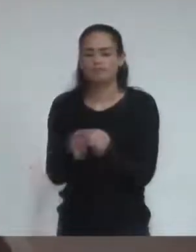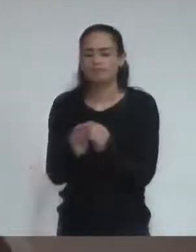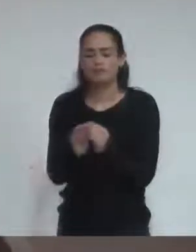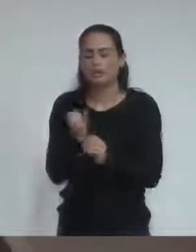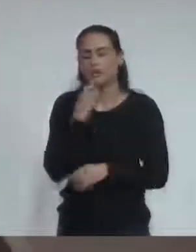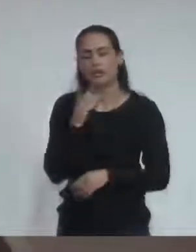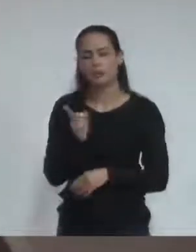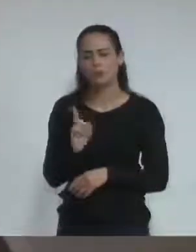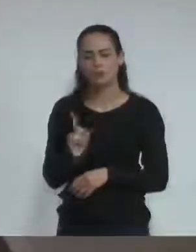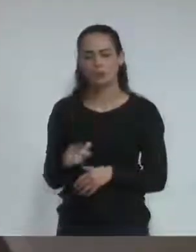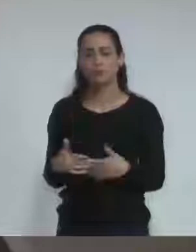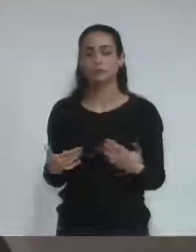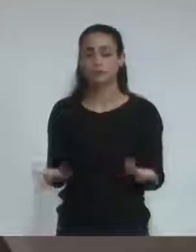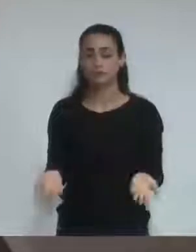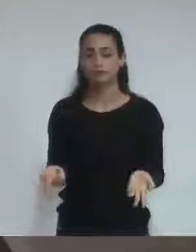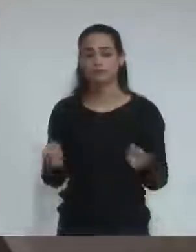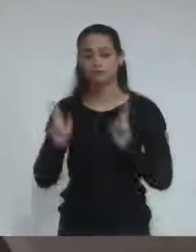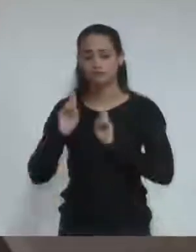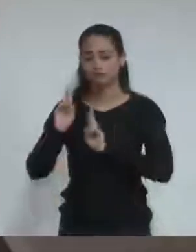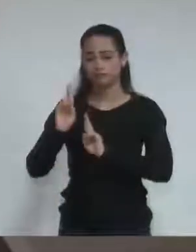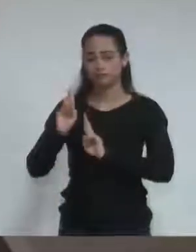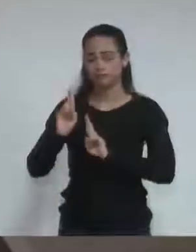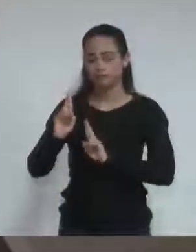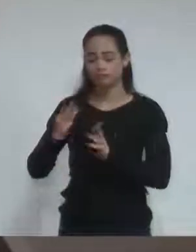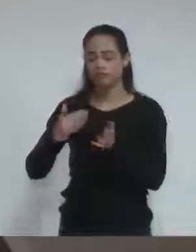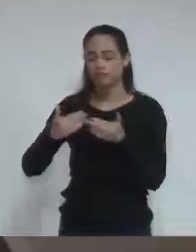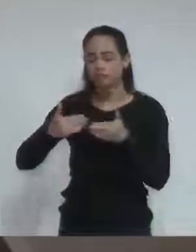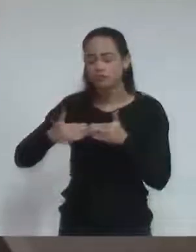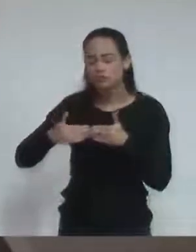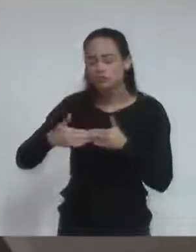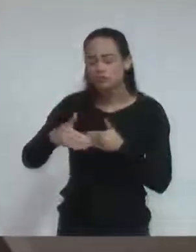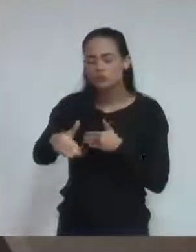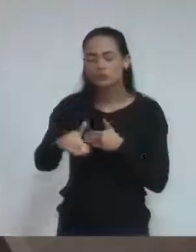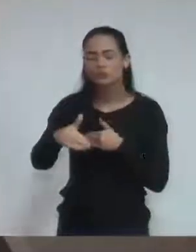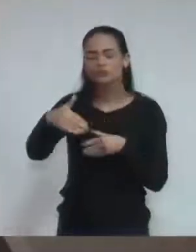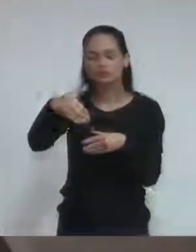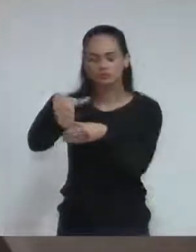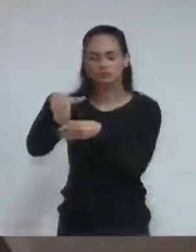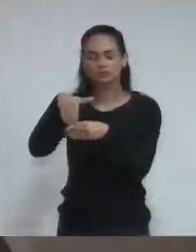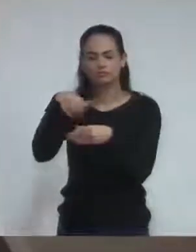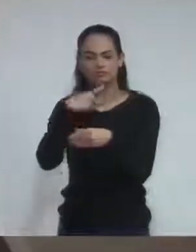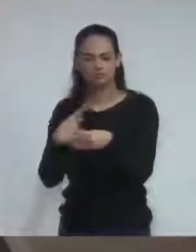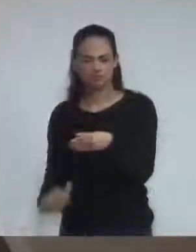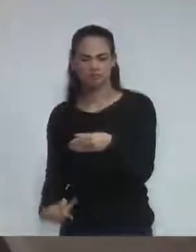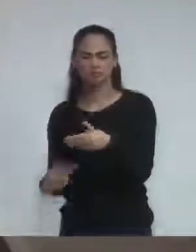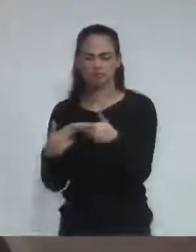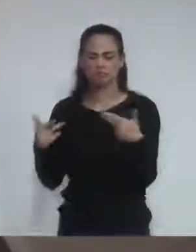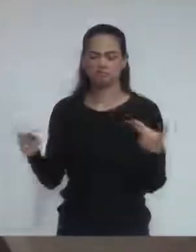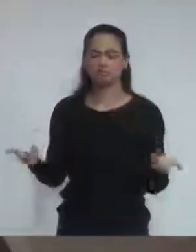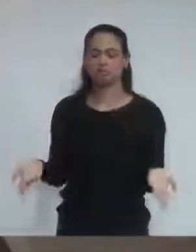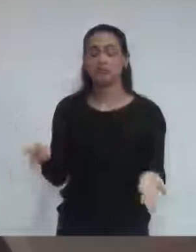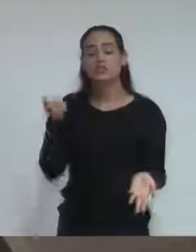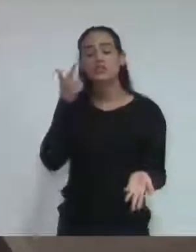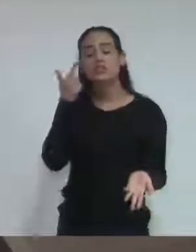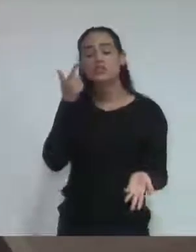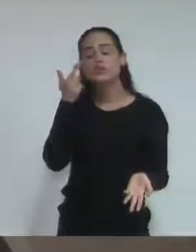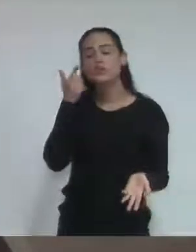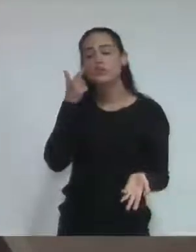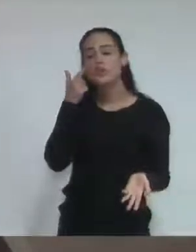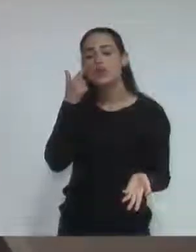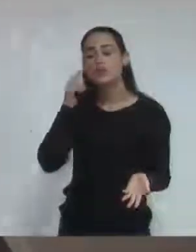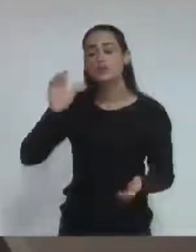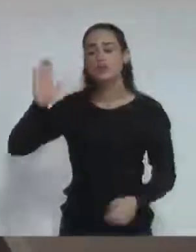agora, começando realmente a campanha, as pessoas possam ver, analisar as propostas, as ideias, os históricos de